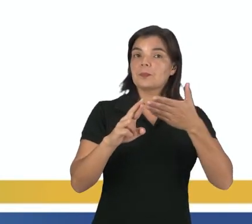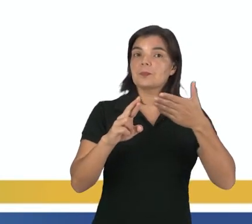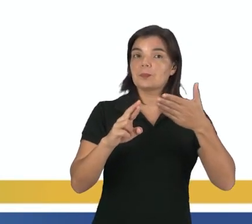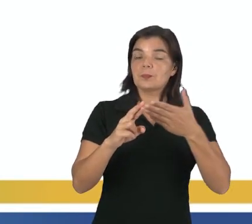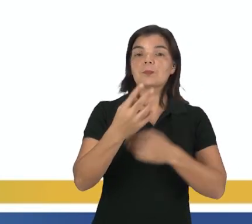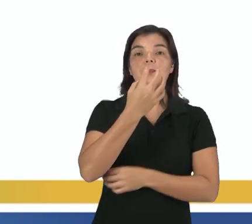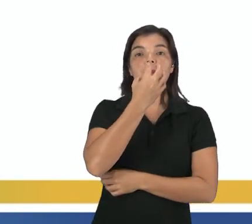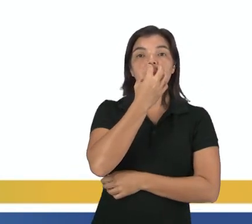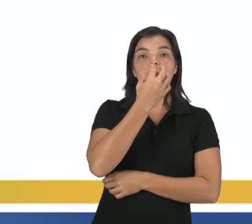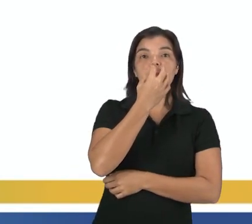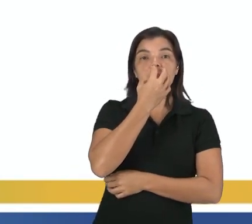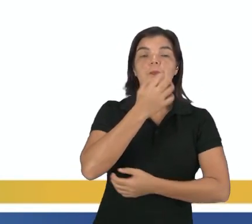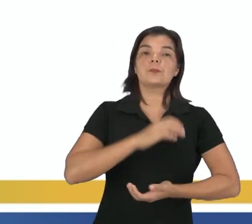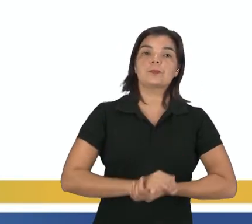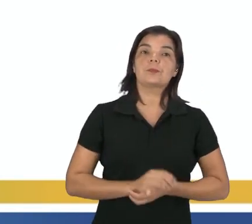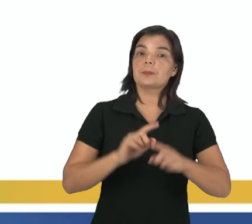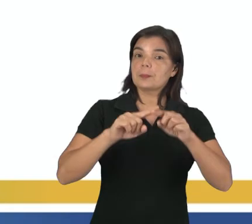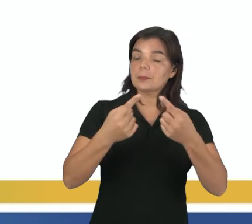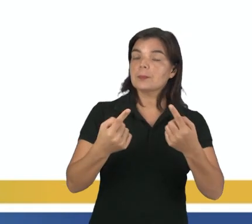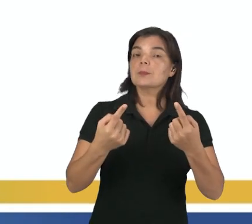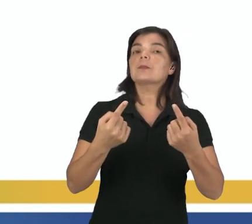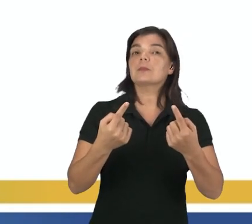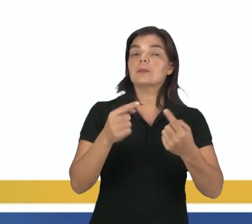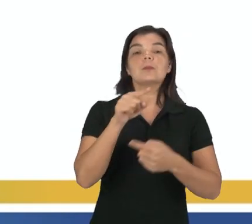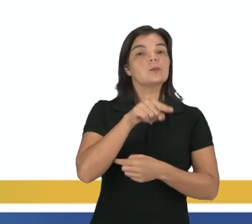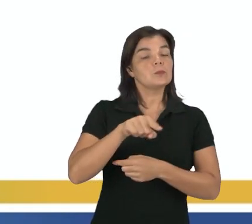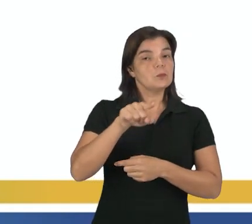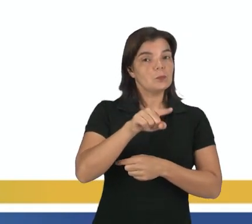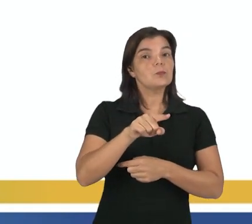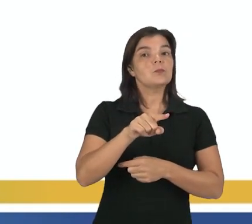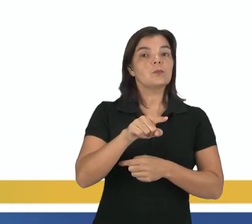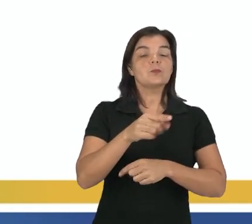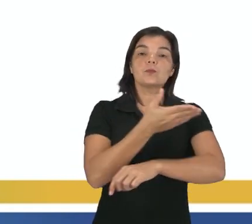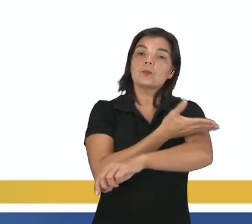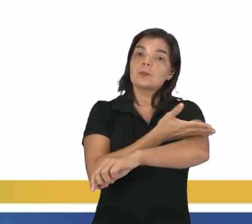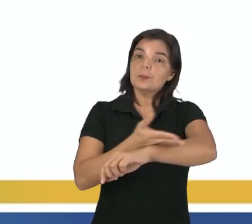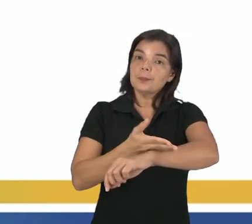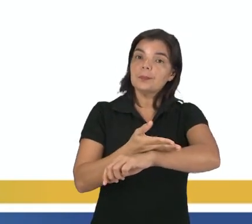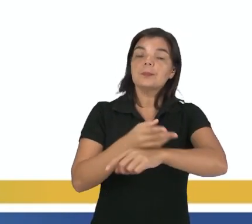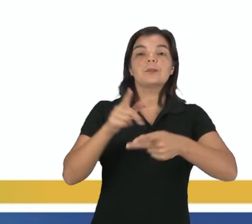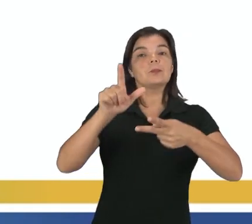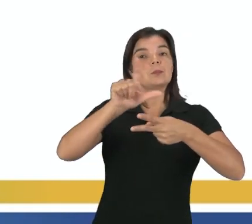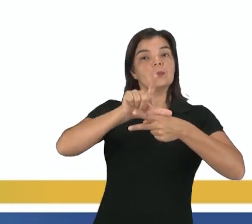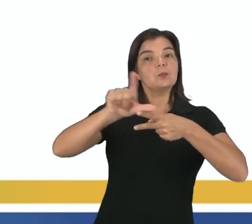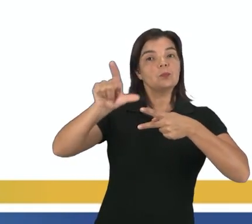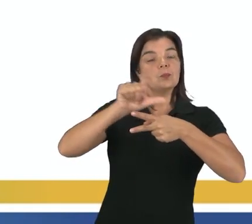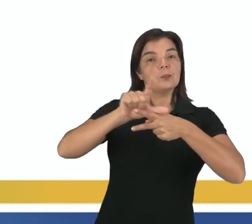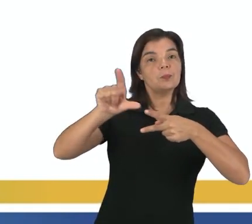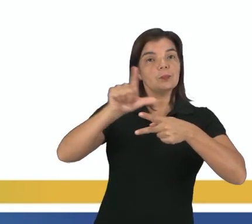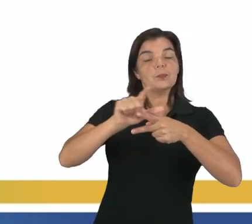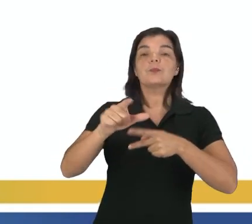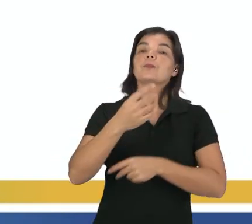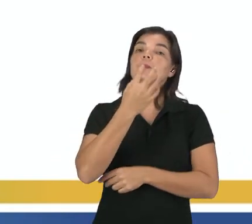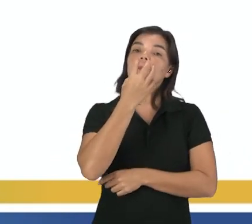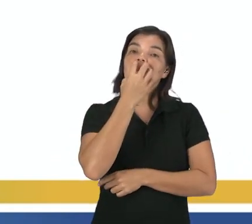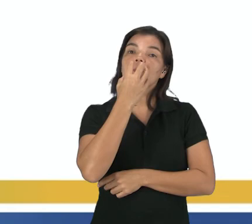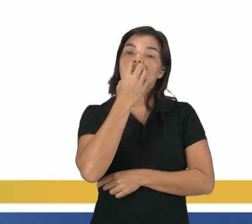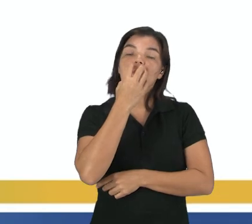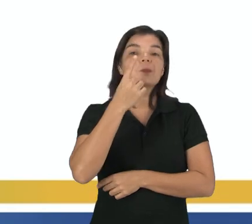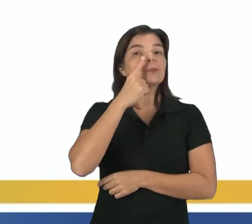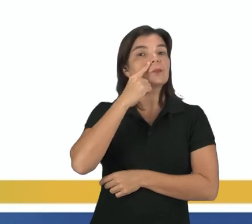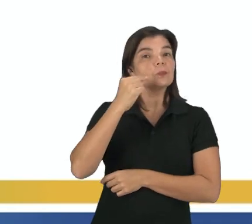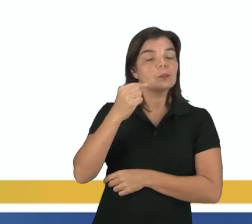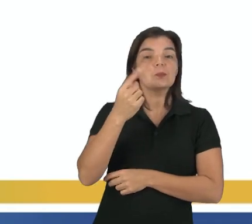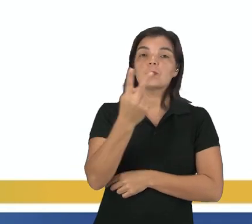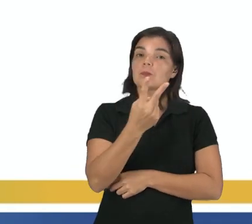elemento, o cachorro. Mas também você pode colocar brancos, concordando com gato e com